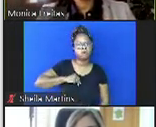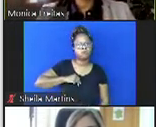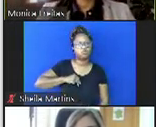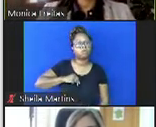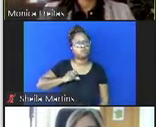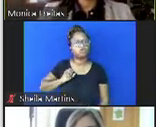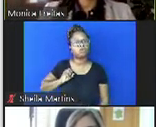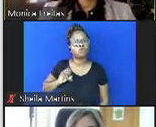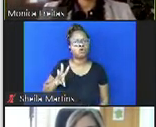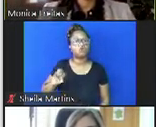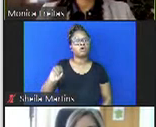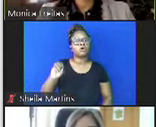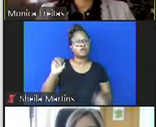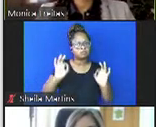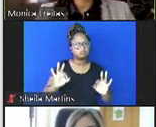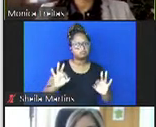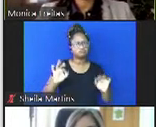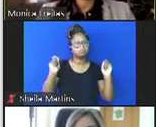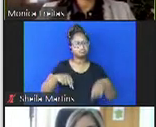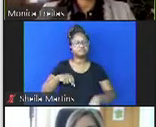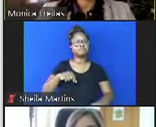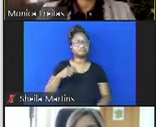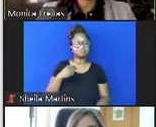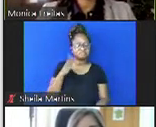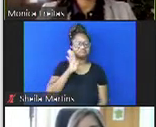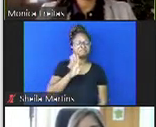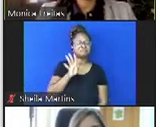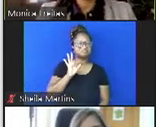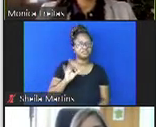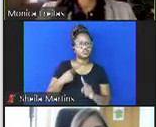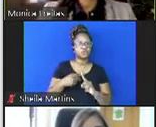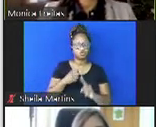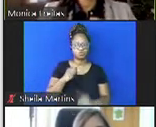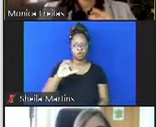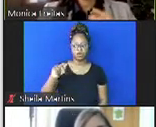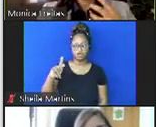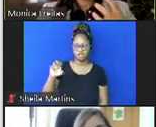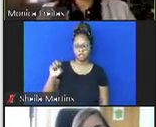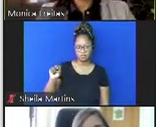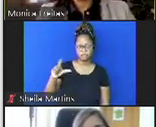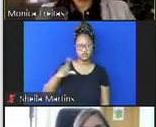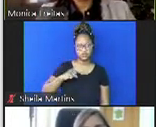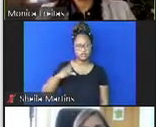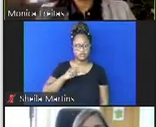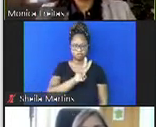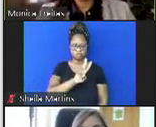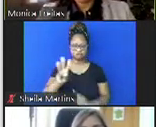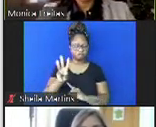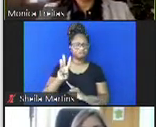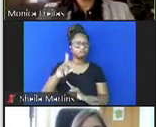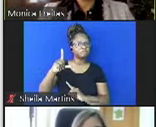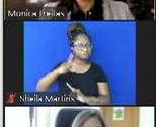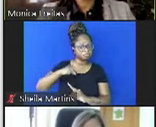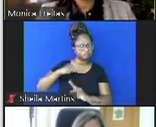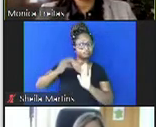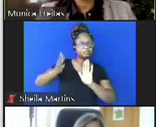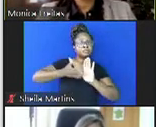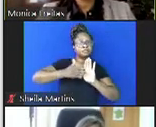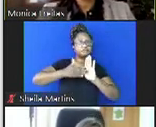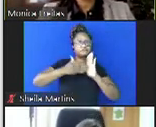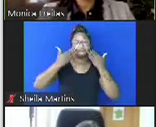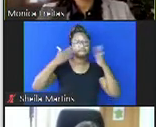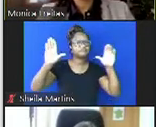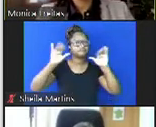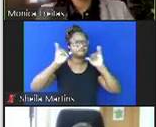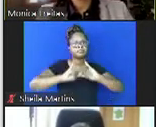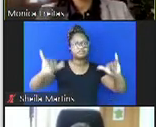Conversando com as pessoas, né? O fato da CAPES ter também no site dela essa proposta de